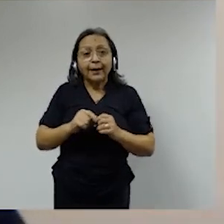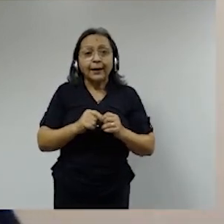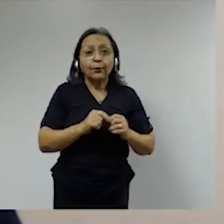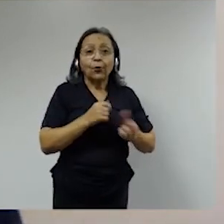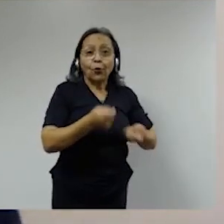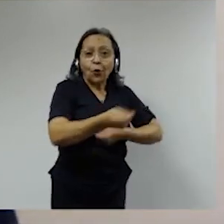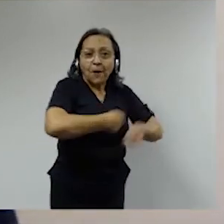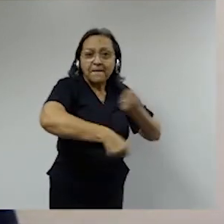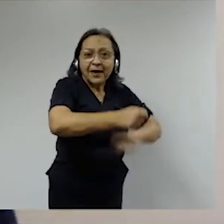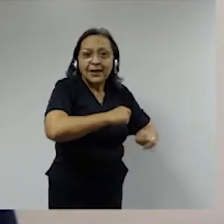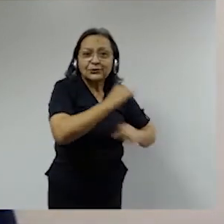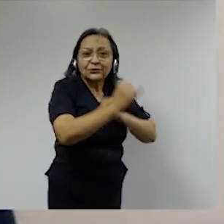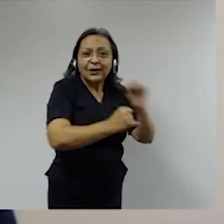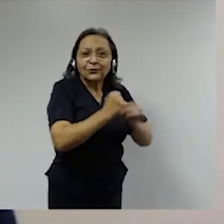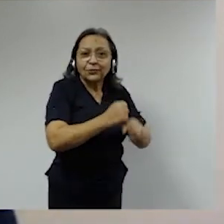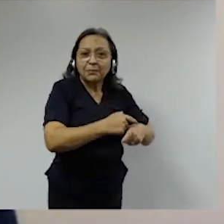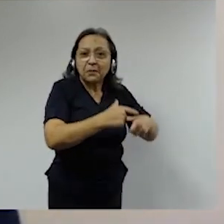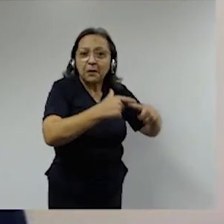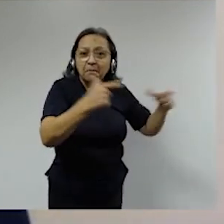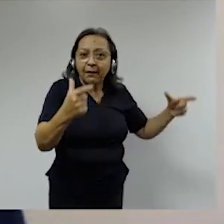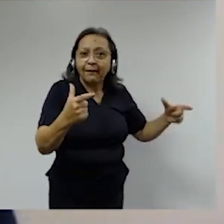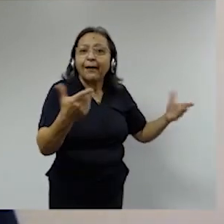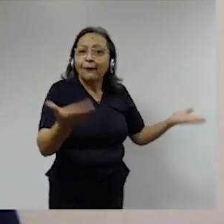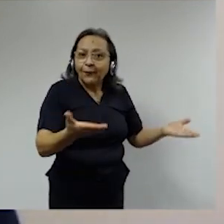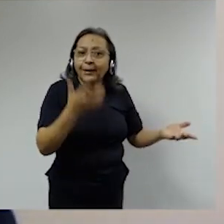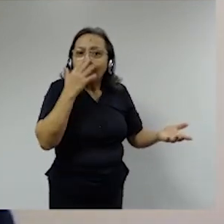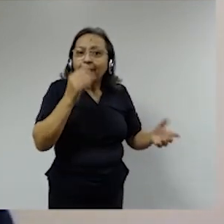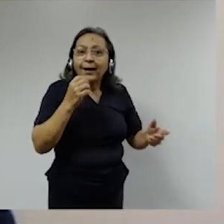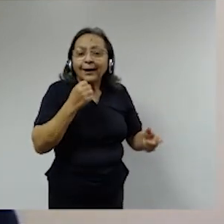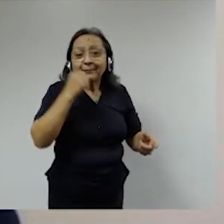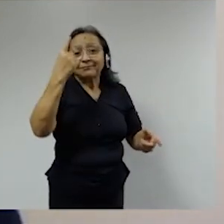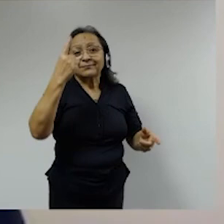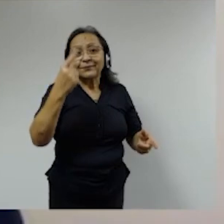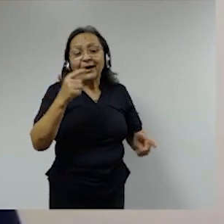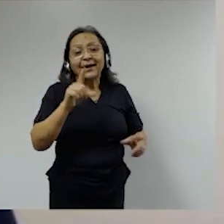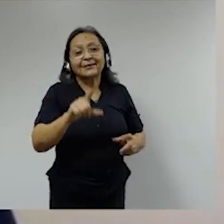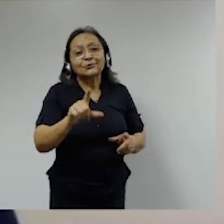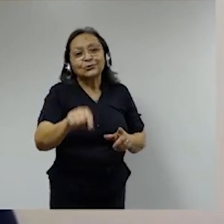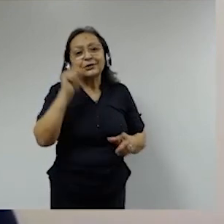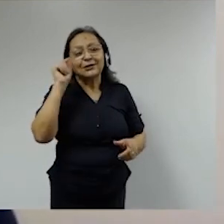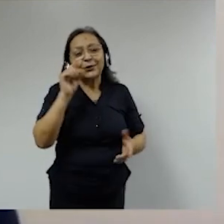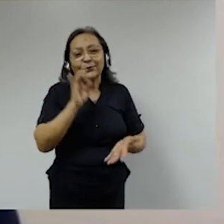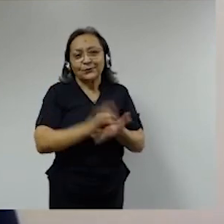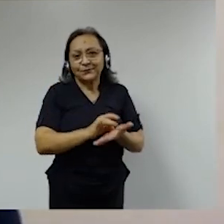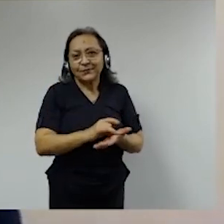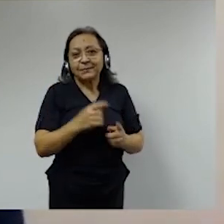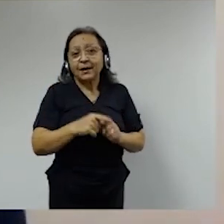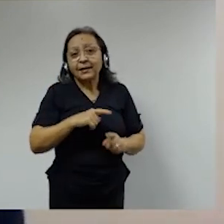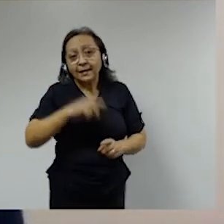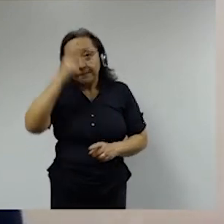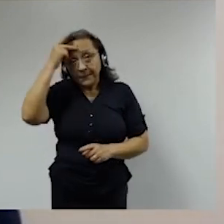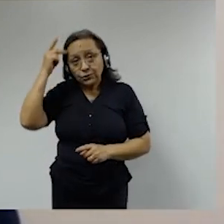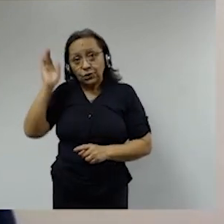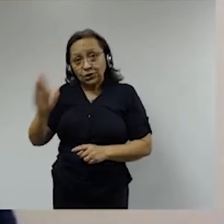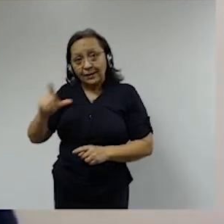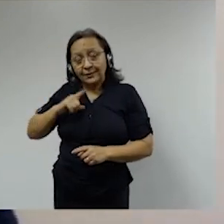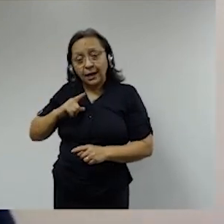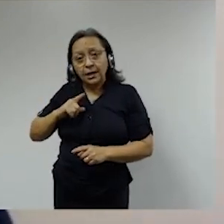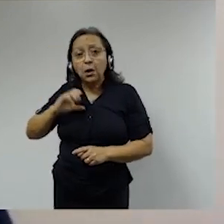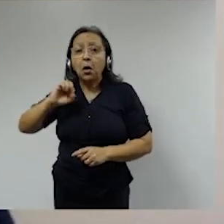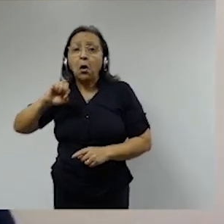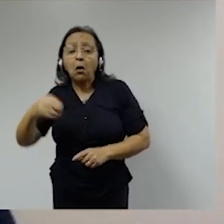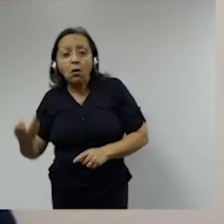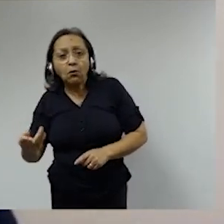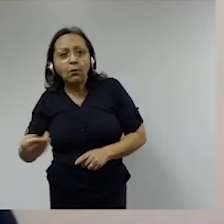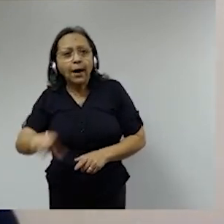delivery passou a ser uma alternativa real e amplamente utilizada. Até mesmo para quem tem ou tinha receios de utilizar